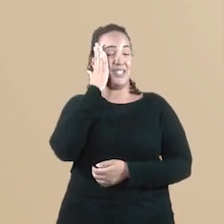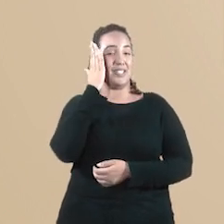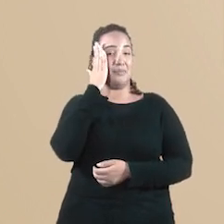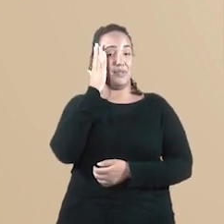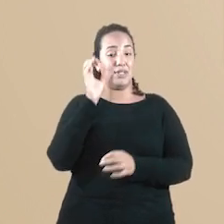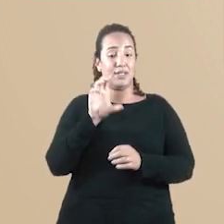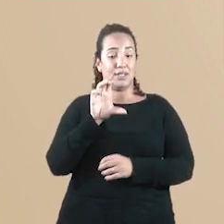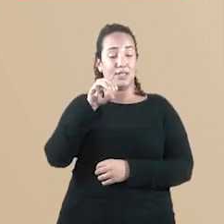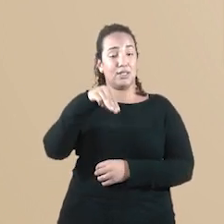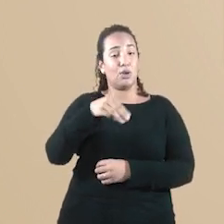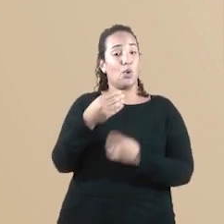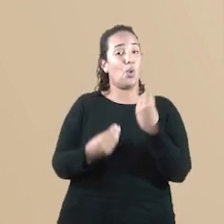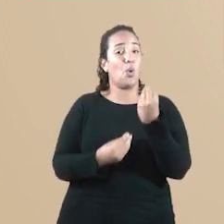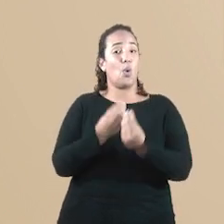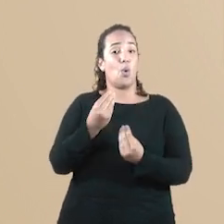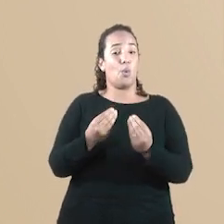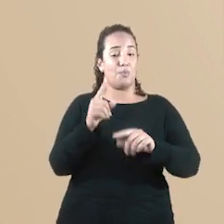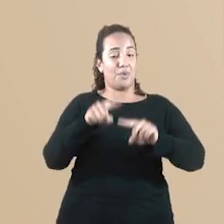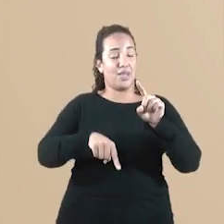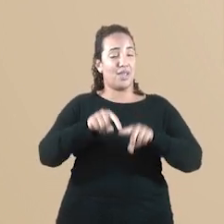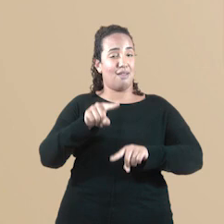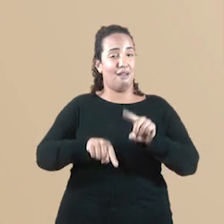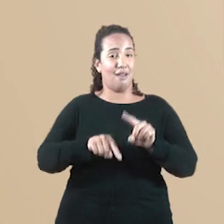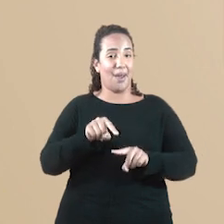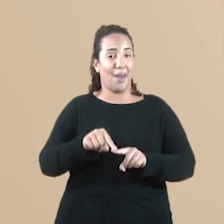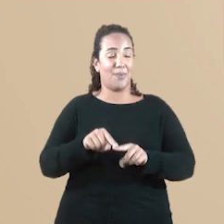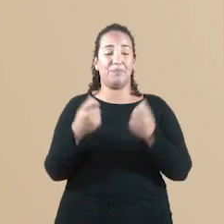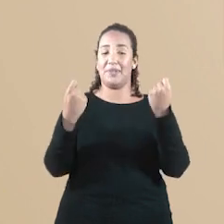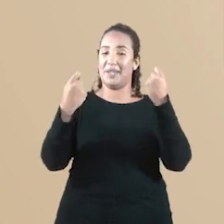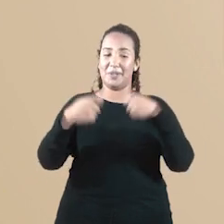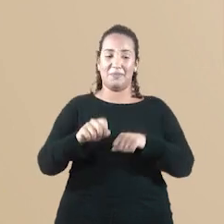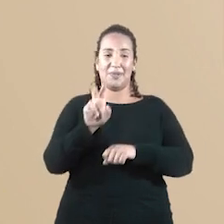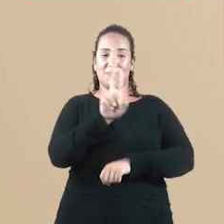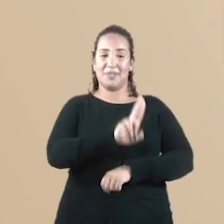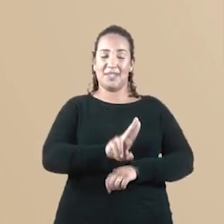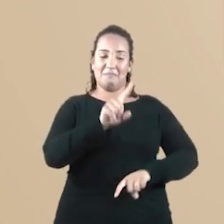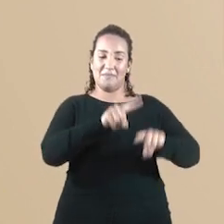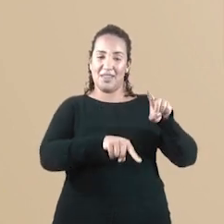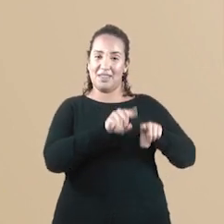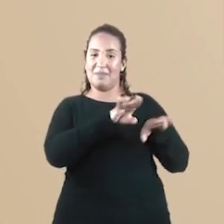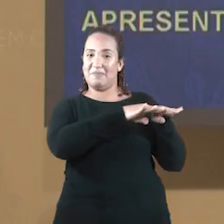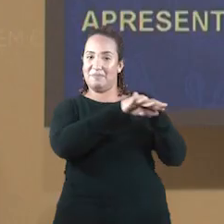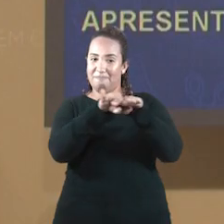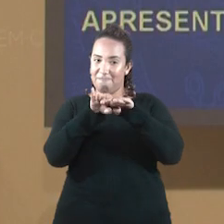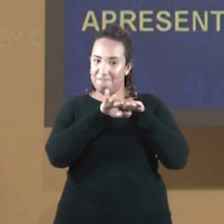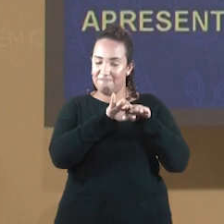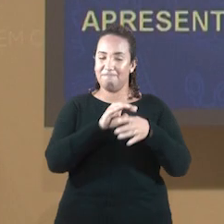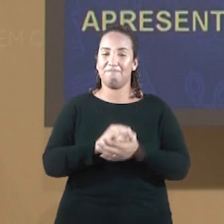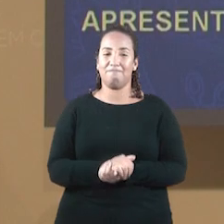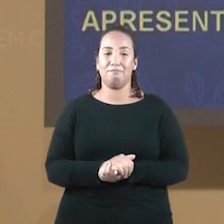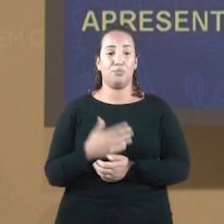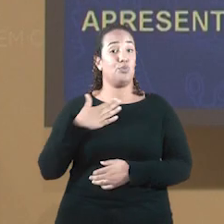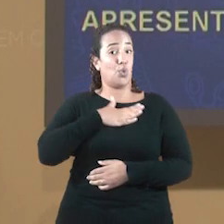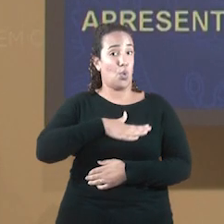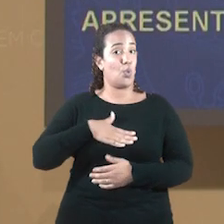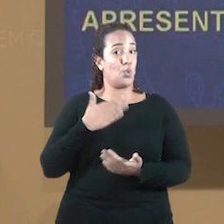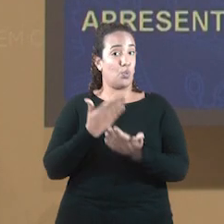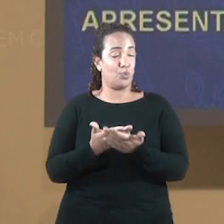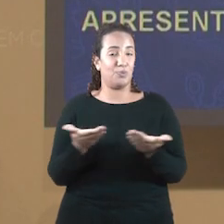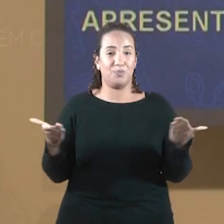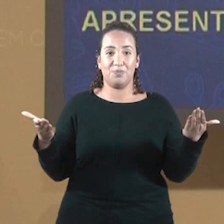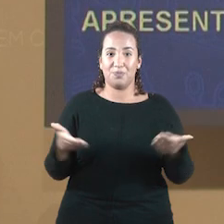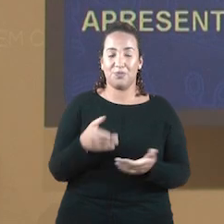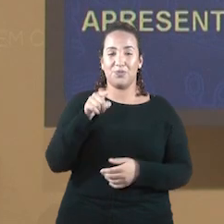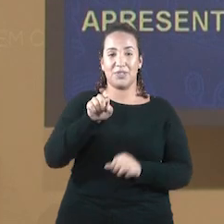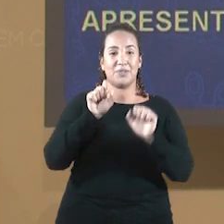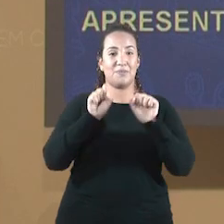quantos centímetros o objeto tem, sem precisar dos instrumentos padronizados. Gostou da aula de hoje? Que tal